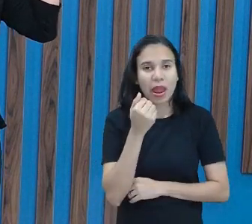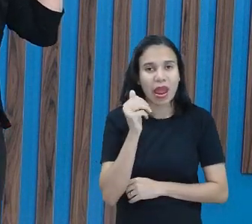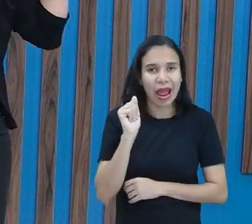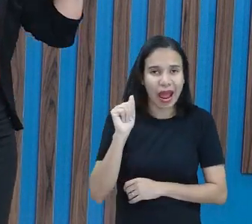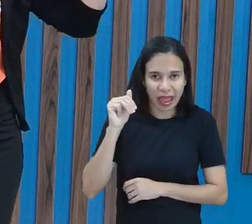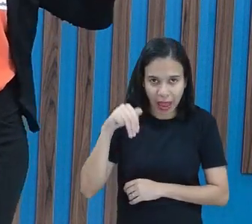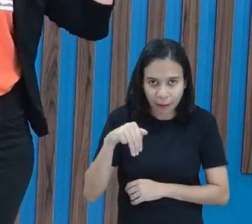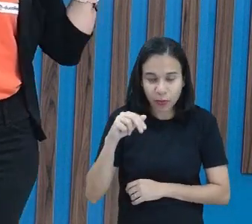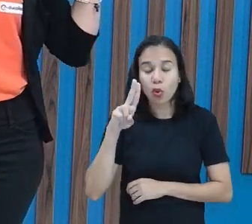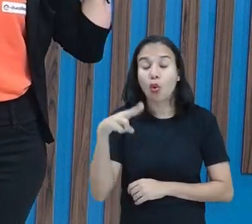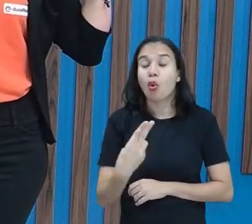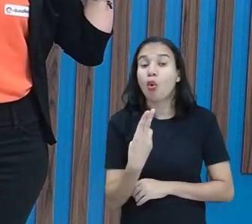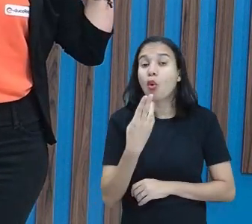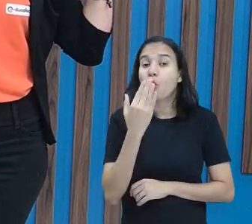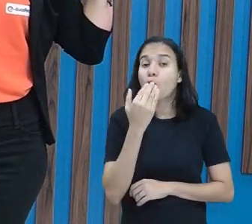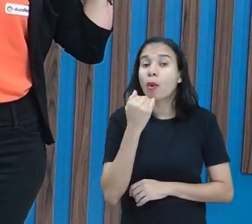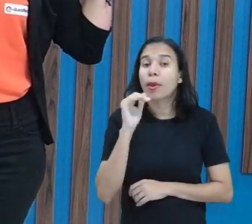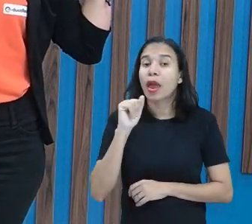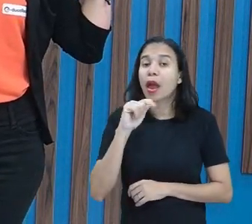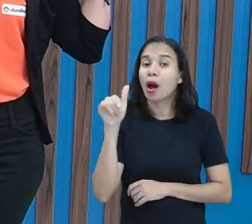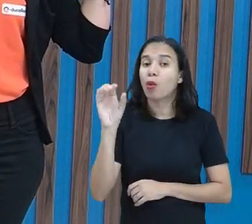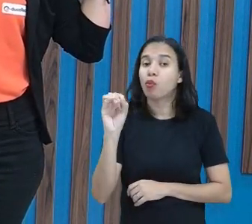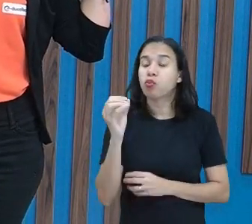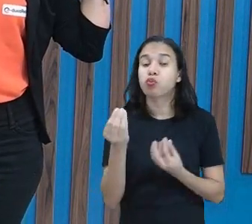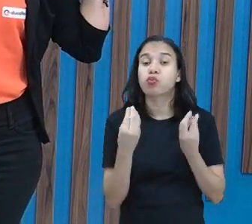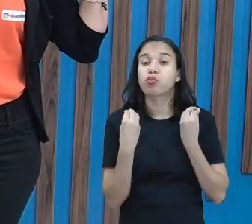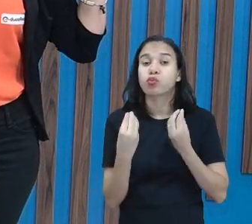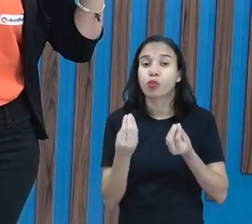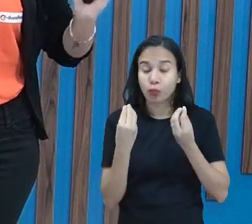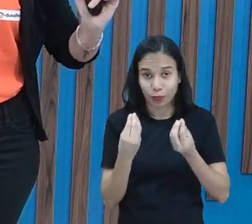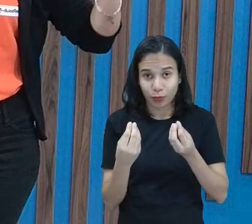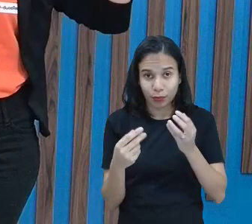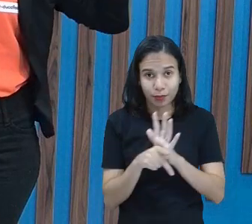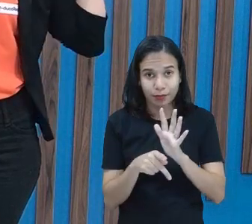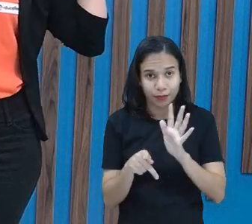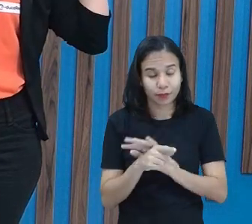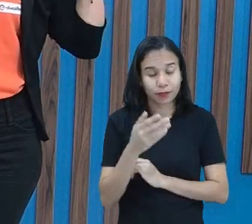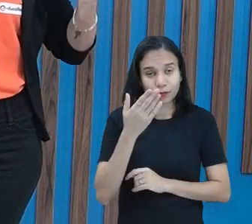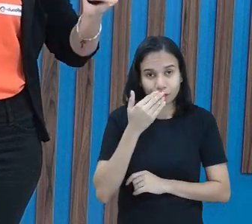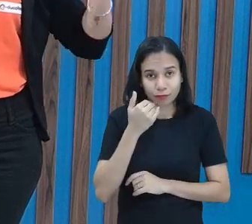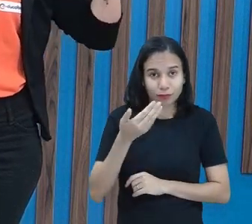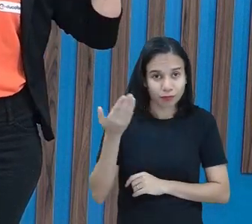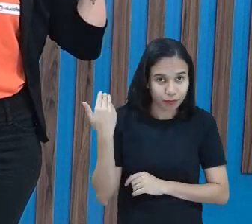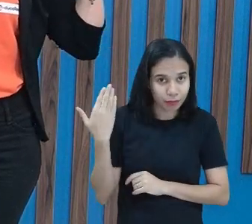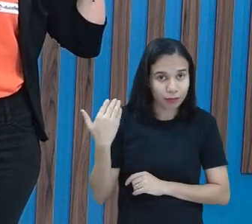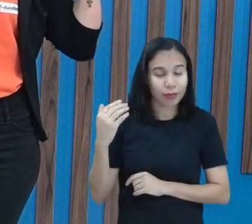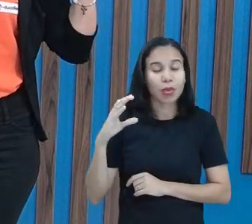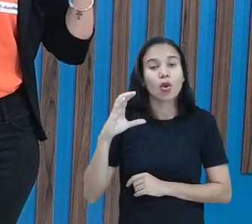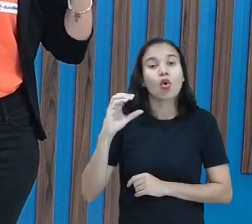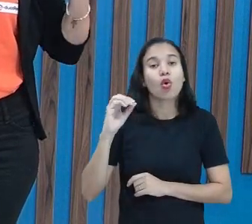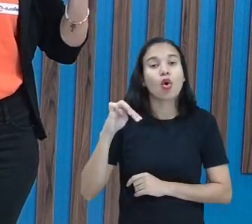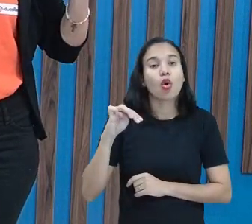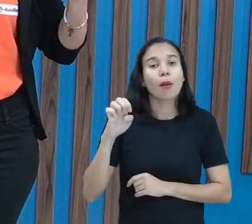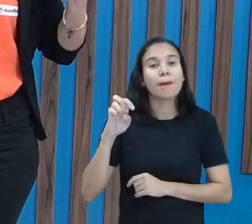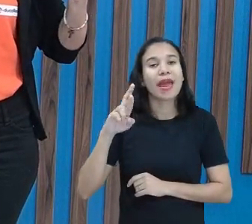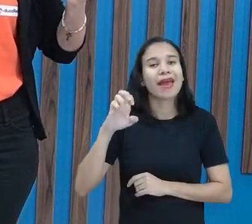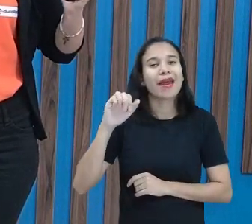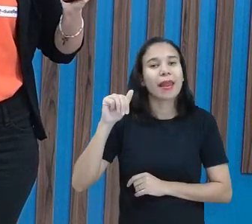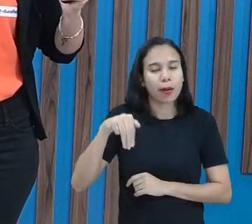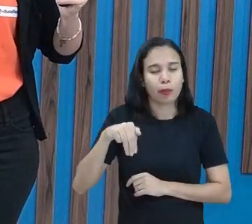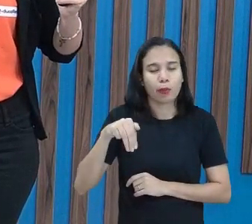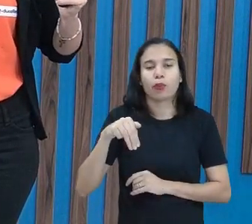ou eles comerão? Como é que eu falo? Eles comeram, porque é passado. Então, termina